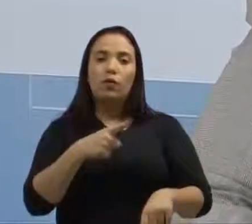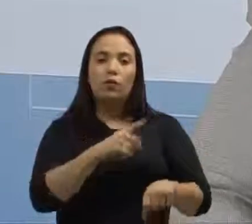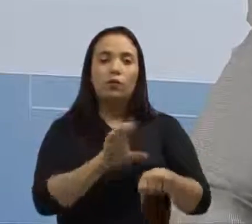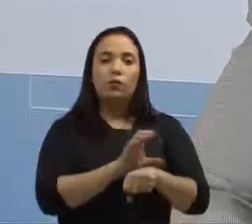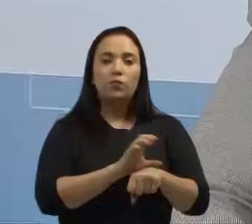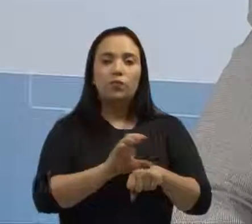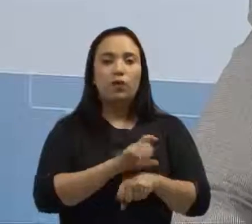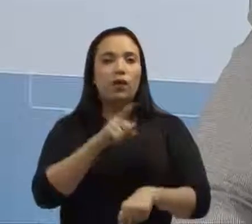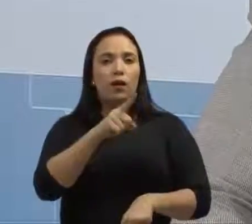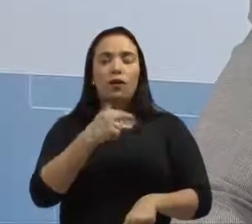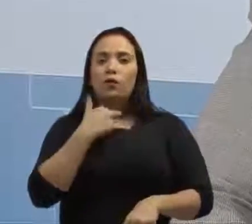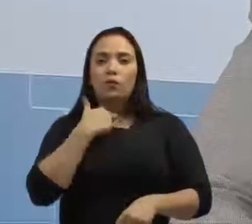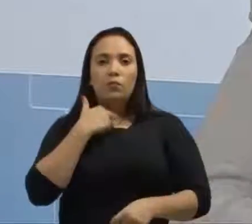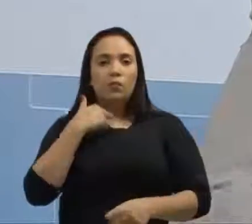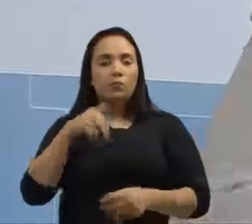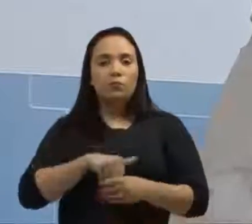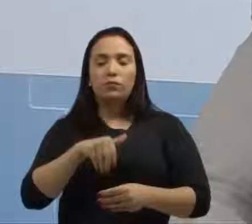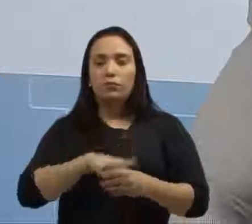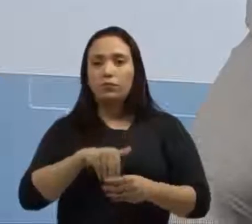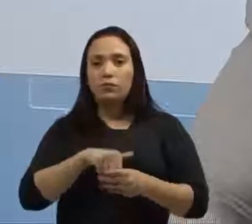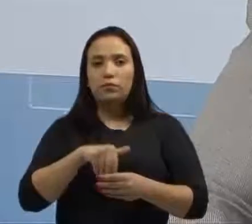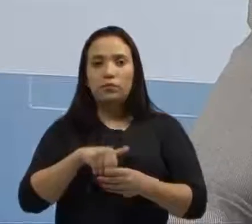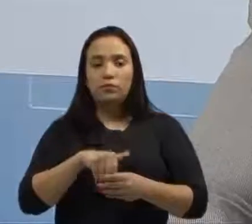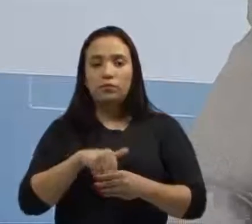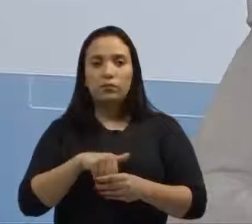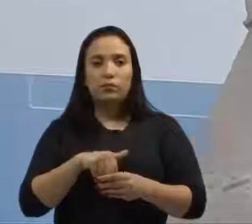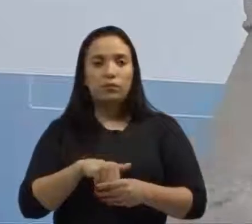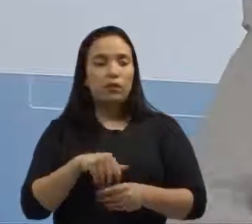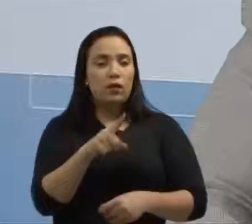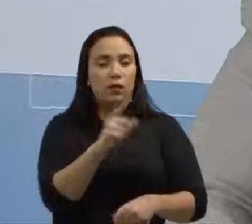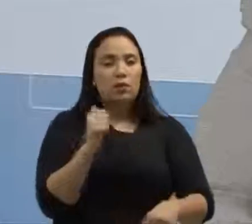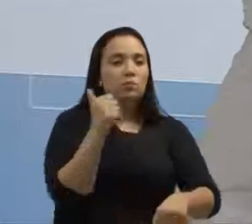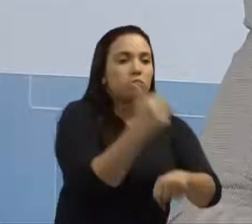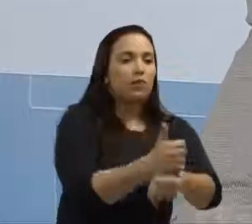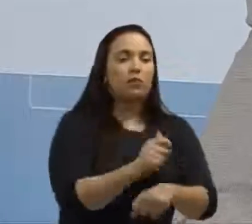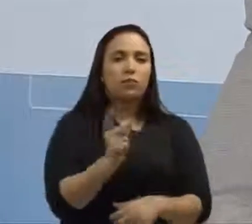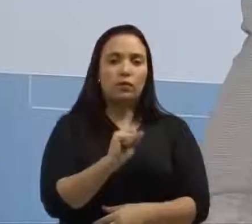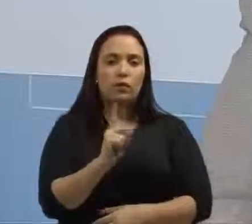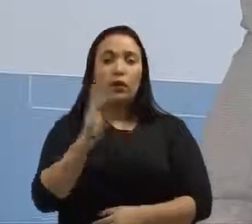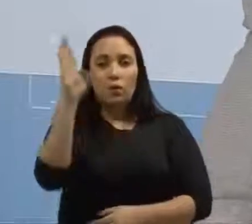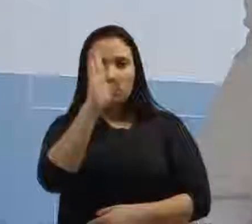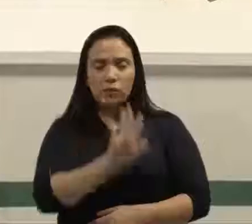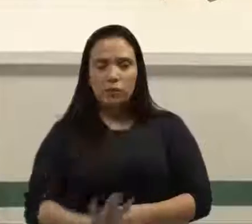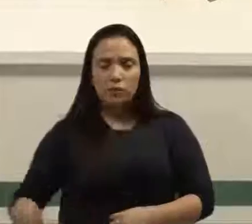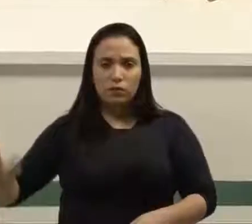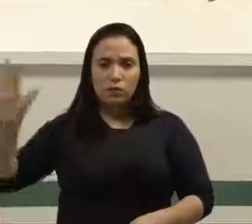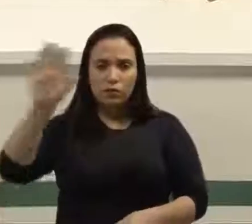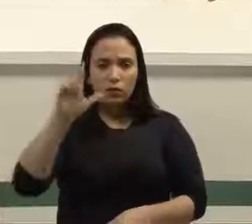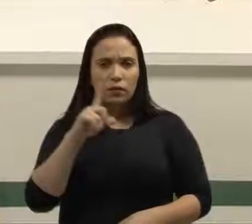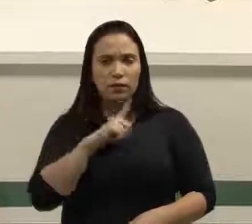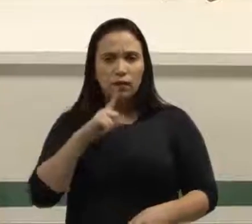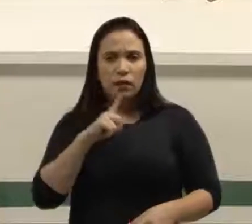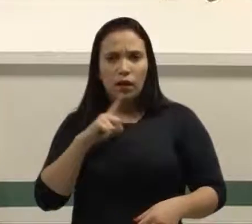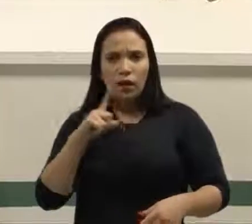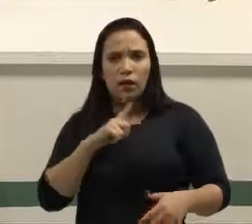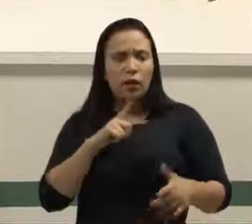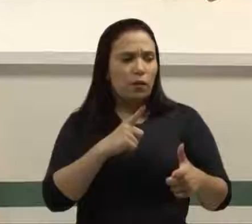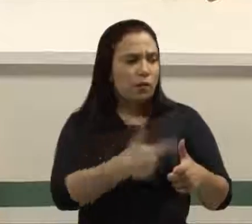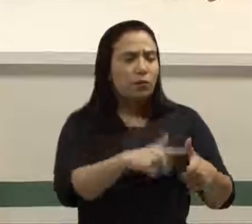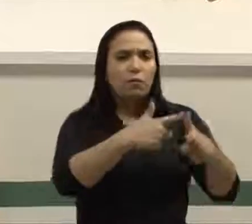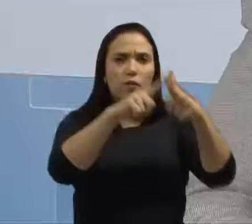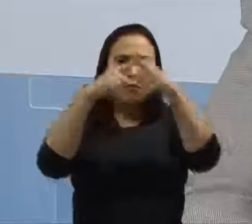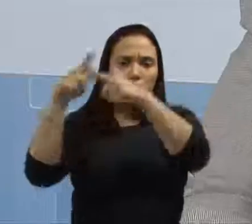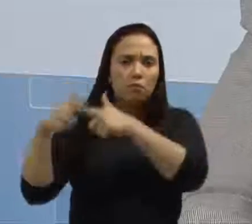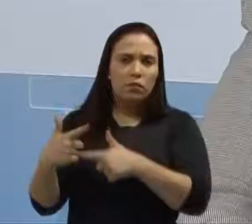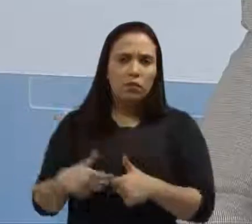pela nossa Constituição, ele não poderia ter sido eleito, mesmo ter sido votado, não foi eleito, não vai tomar posse. E aí o Brasil, leva